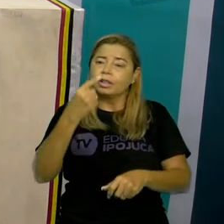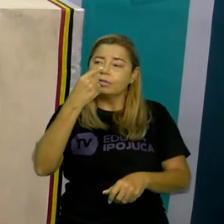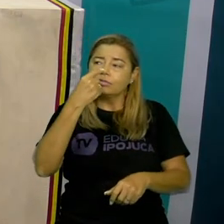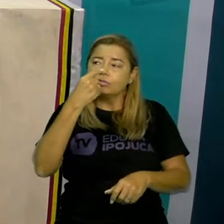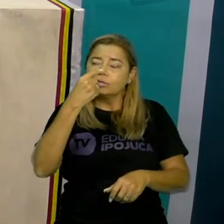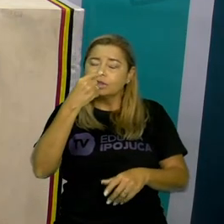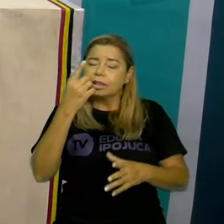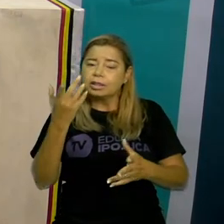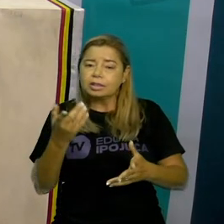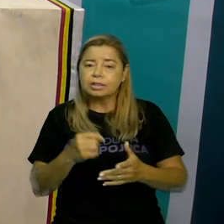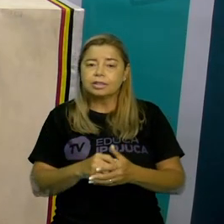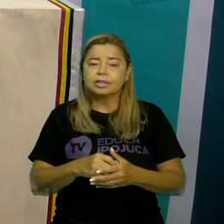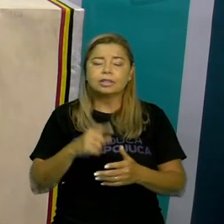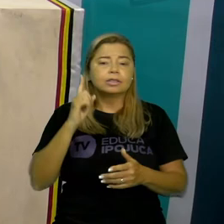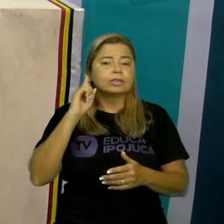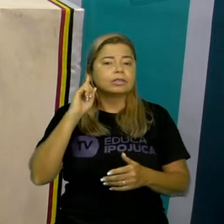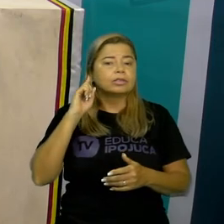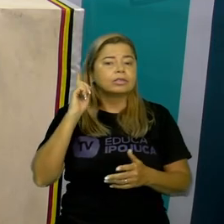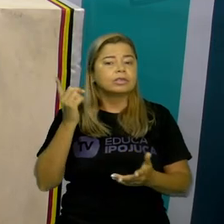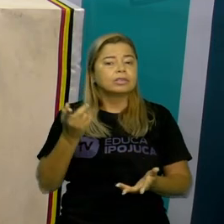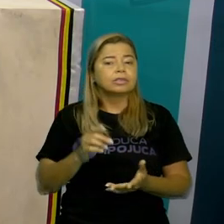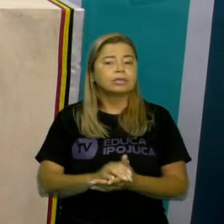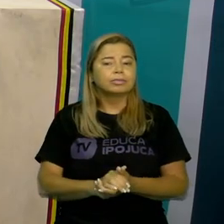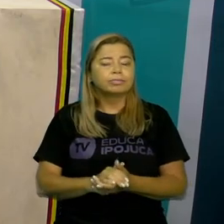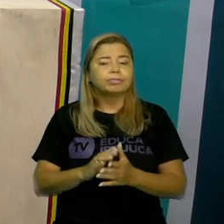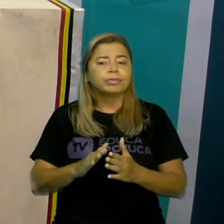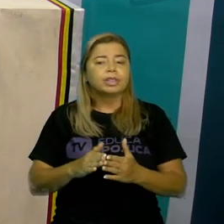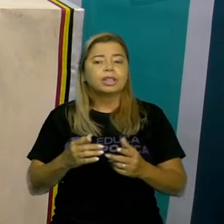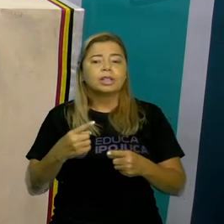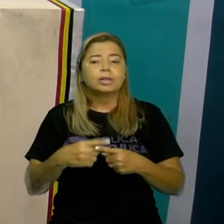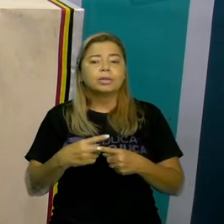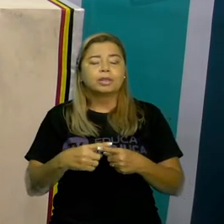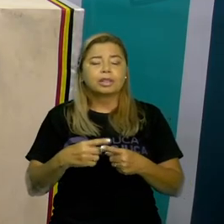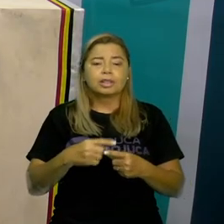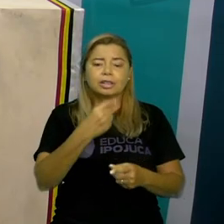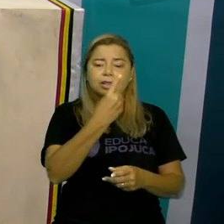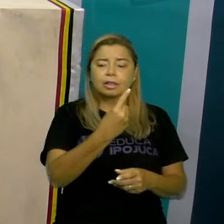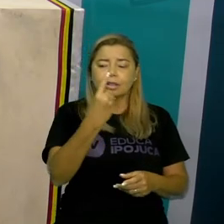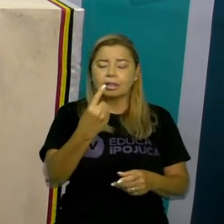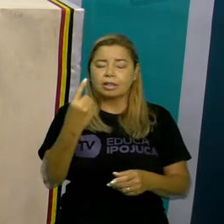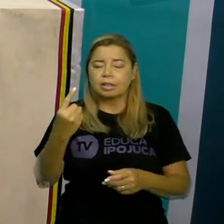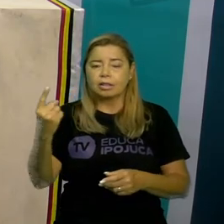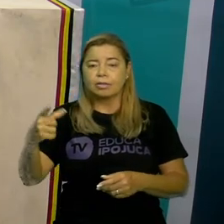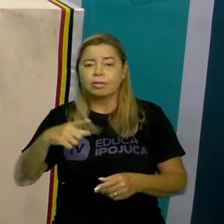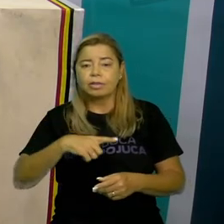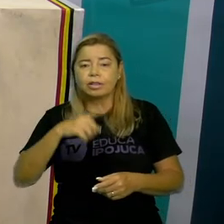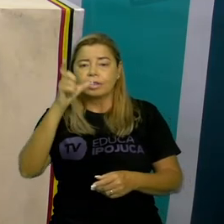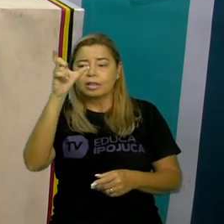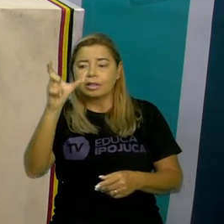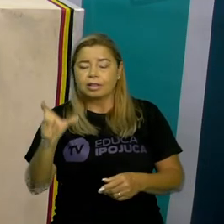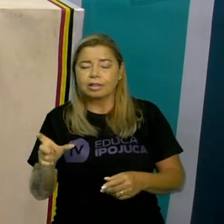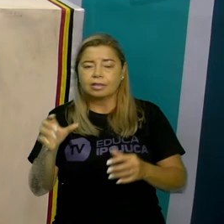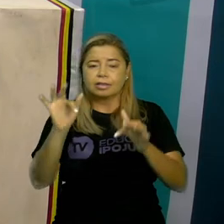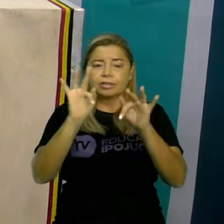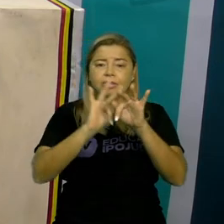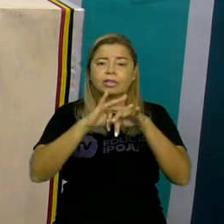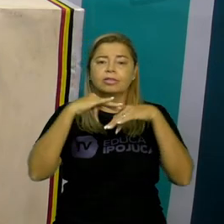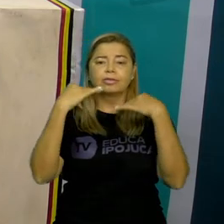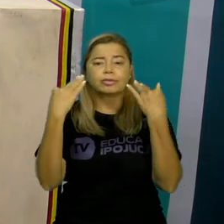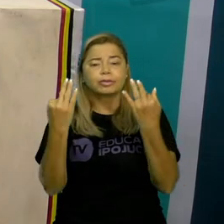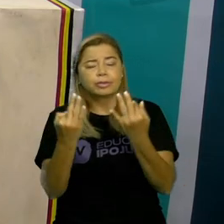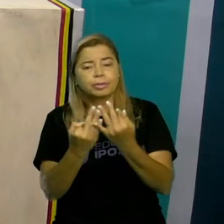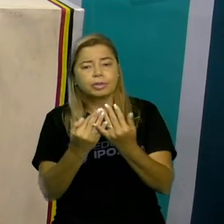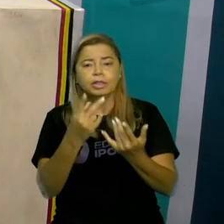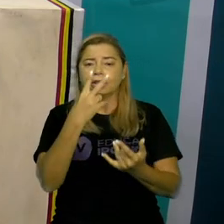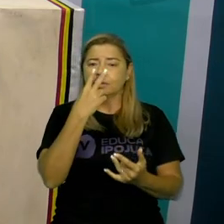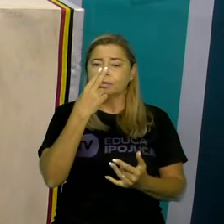da boca, da orelha. Cada um tem as características da sua família, do seu papai, da